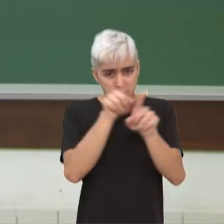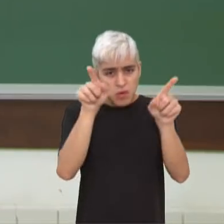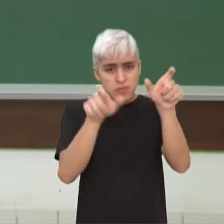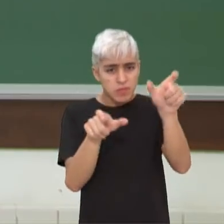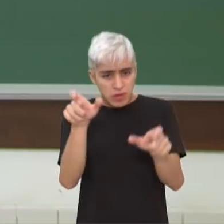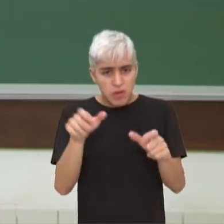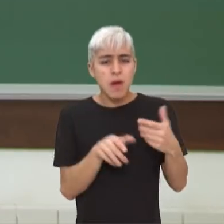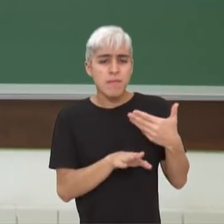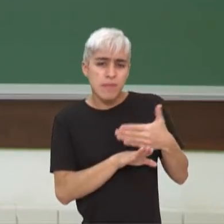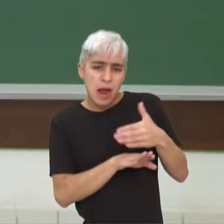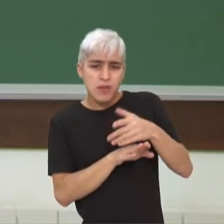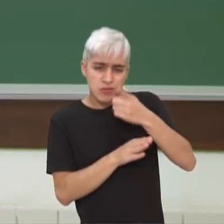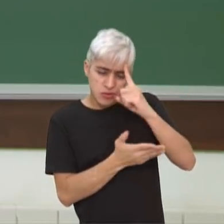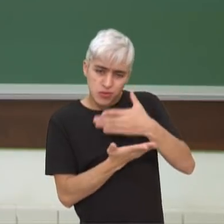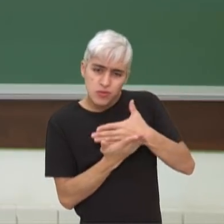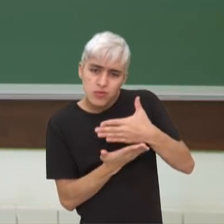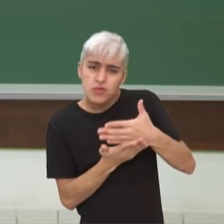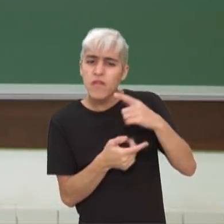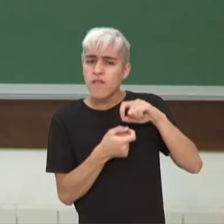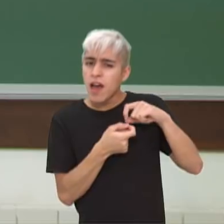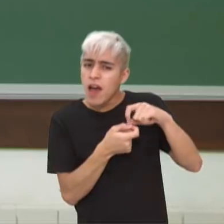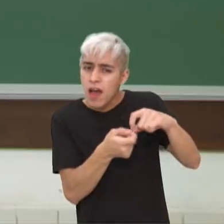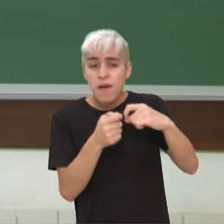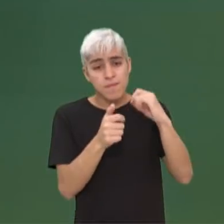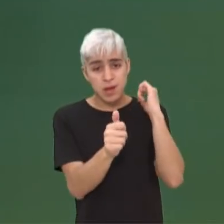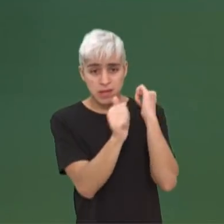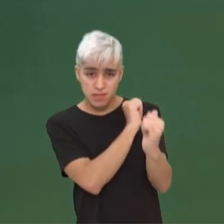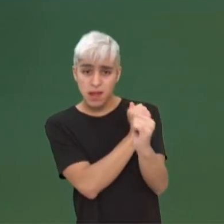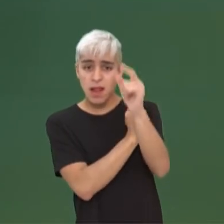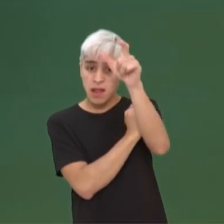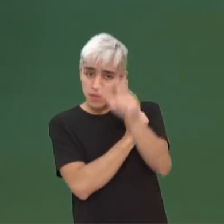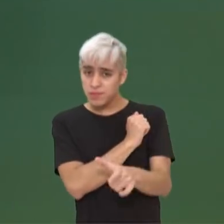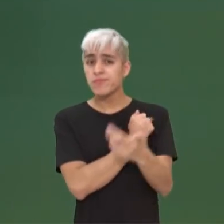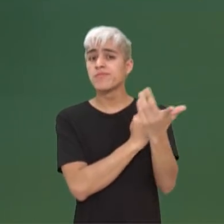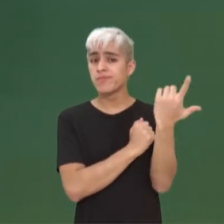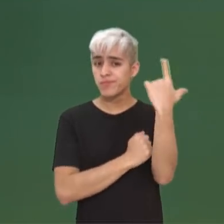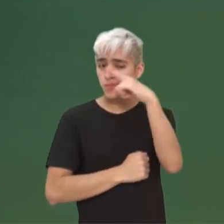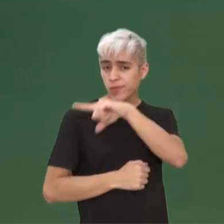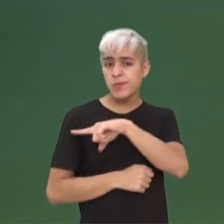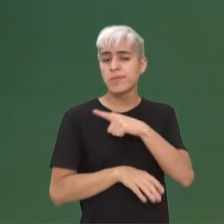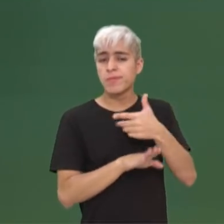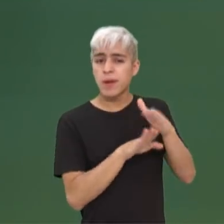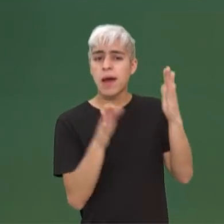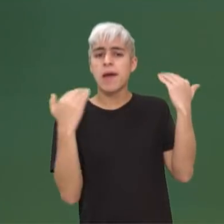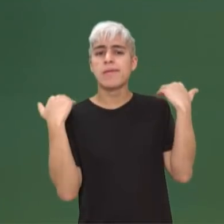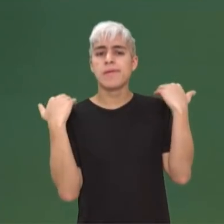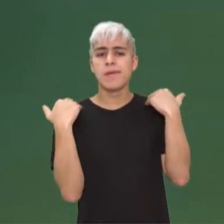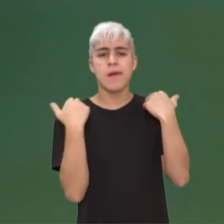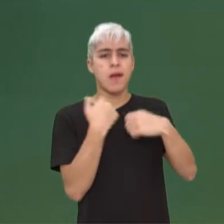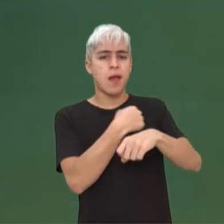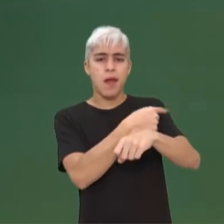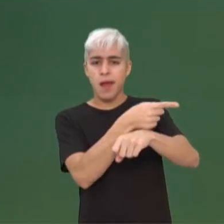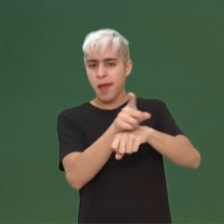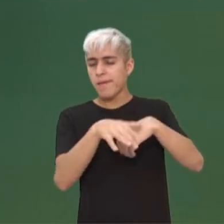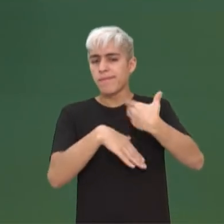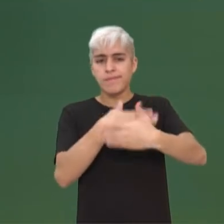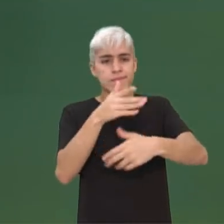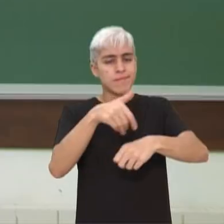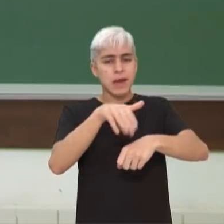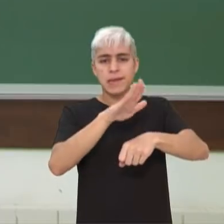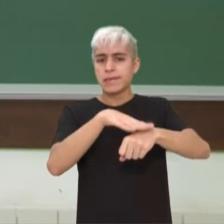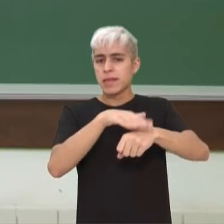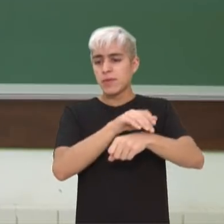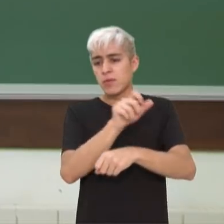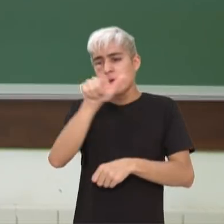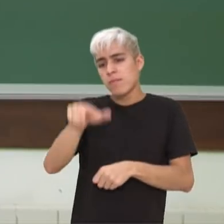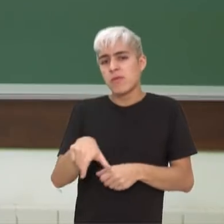conforme a prática e também a execução, um atleta ali, uma pessoa que vai conseguir praticar exercício por longas durações, por mais tempo do